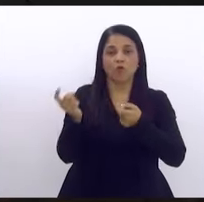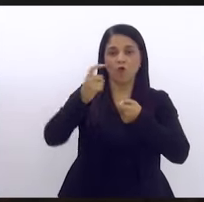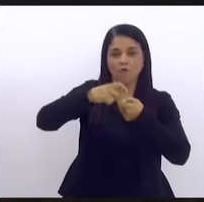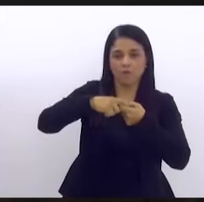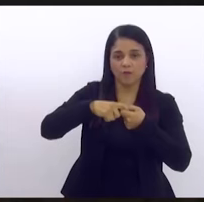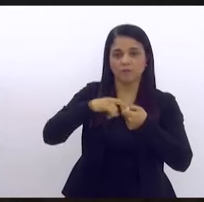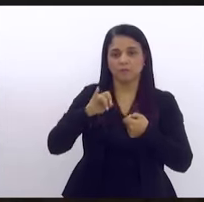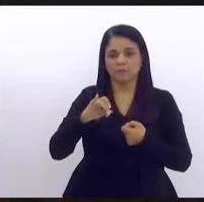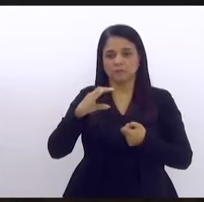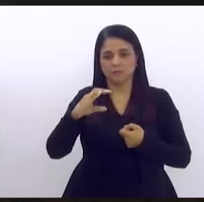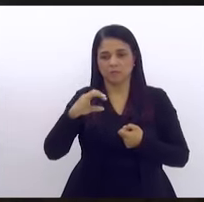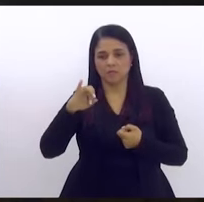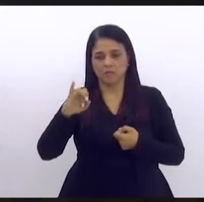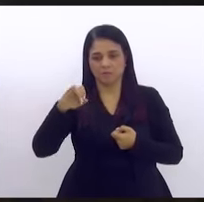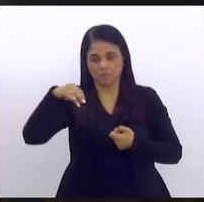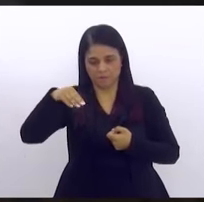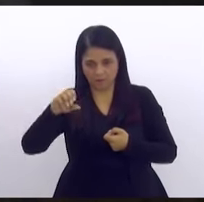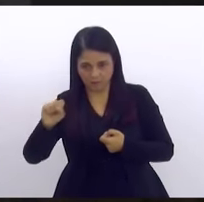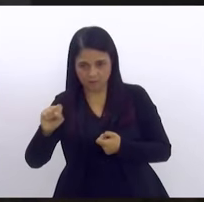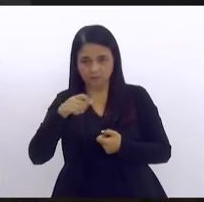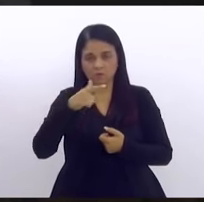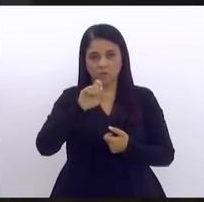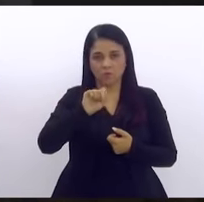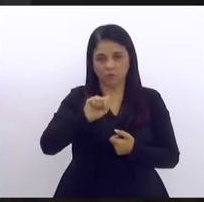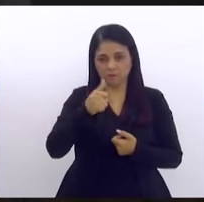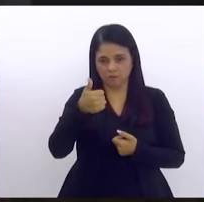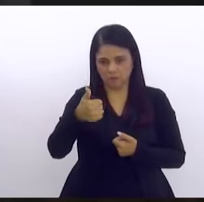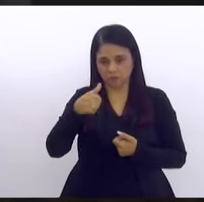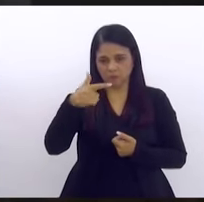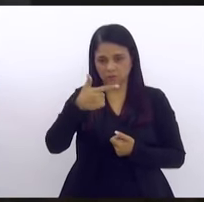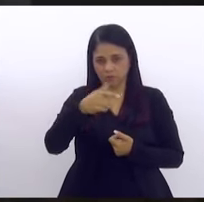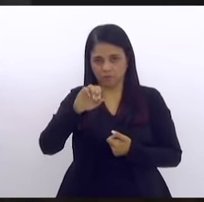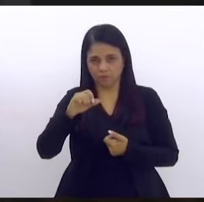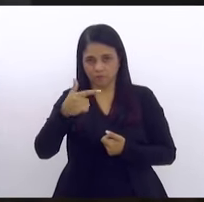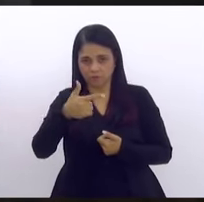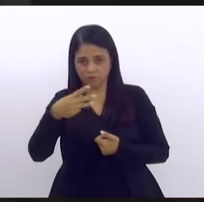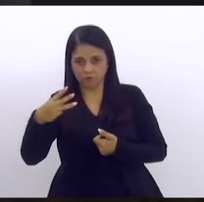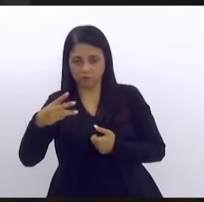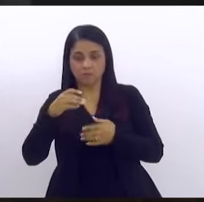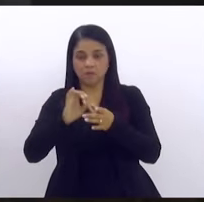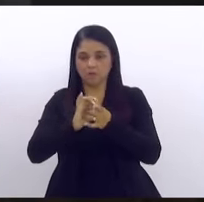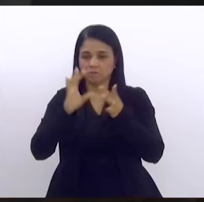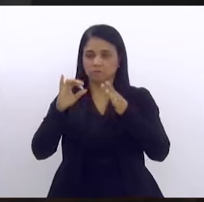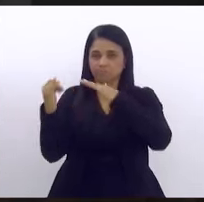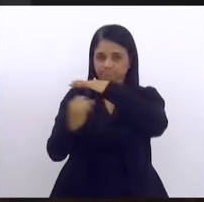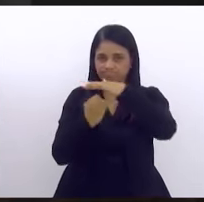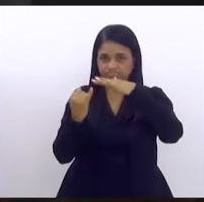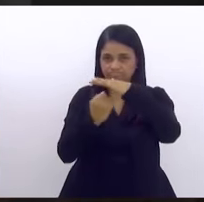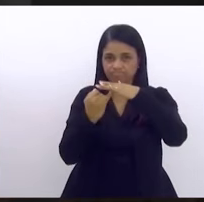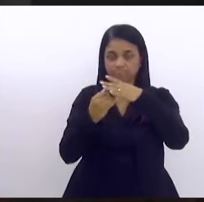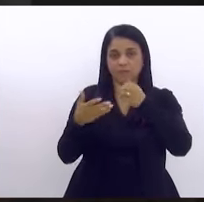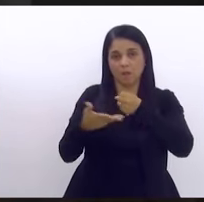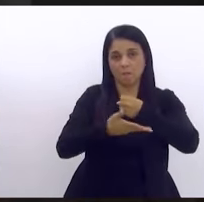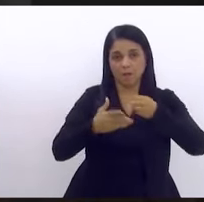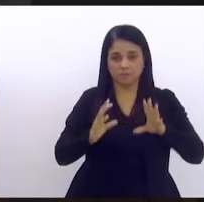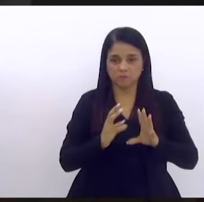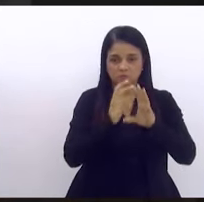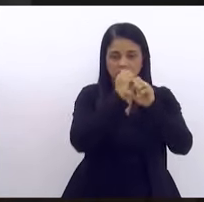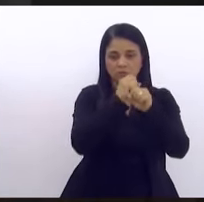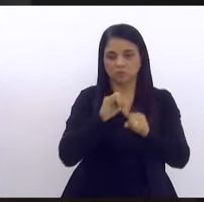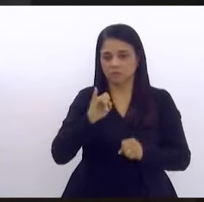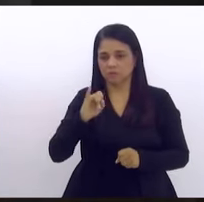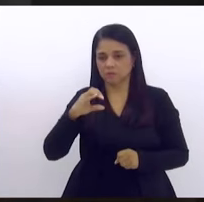número 81/2023, que autoriza as unidades federadas a conceder a redução da base de cálculo do